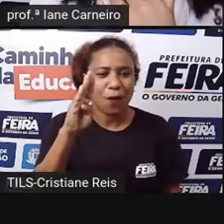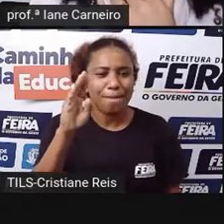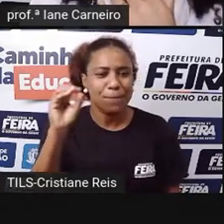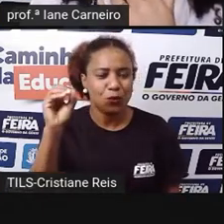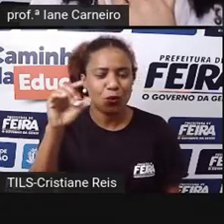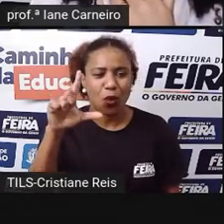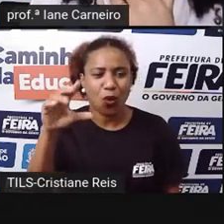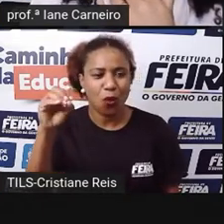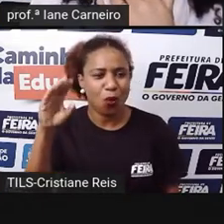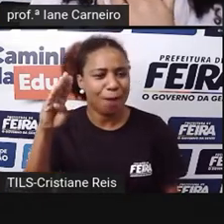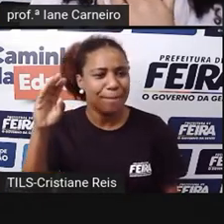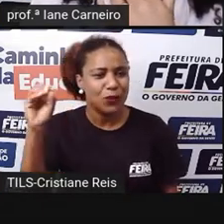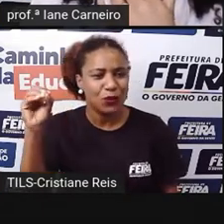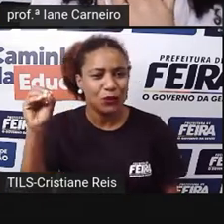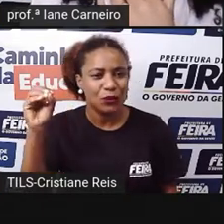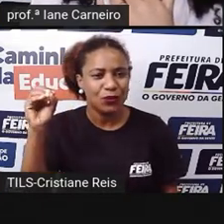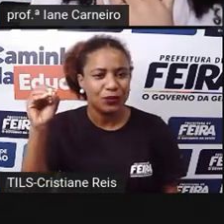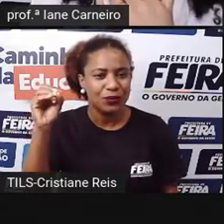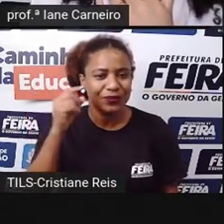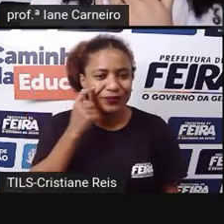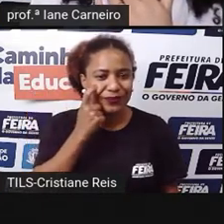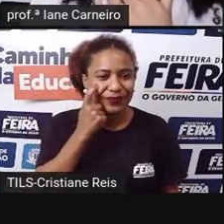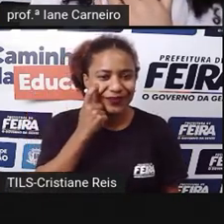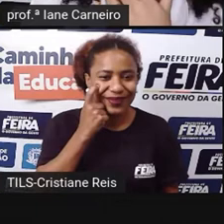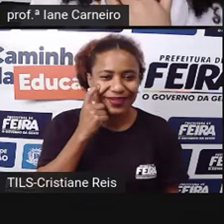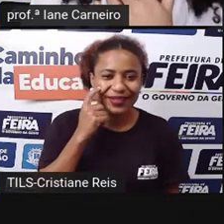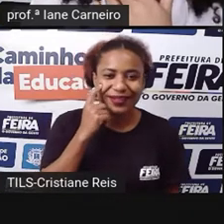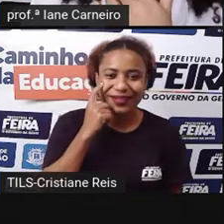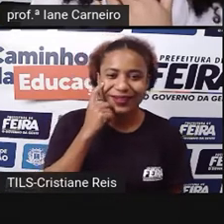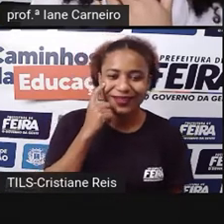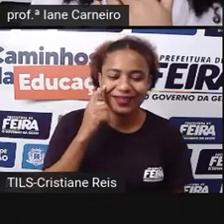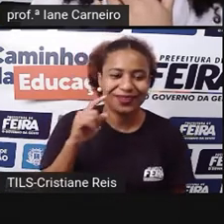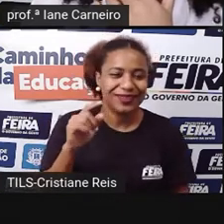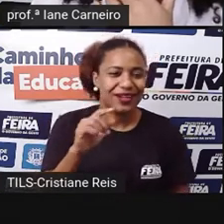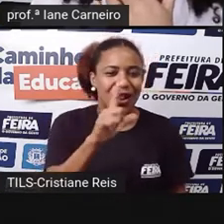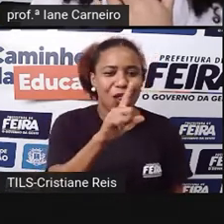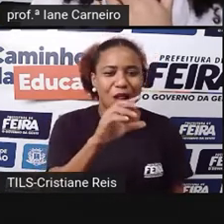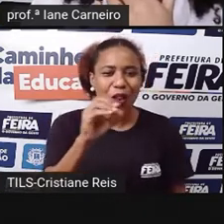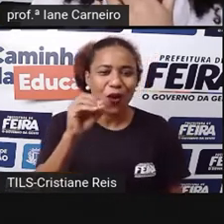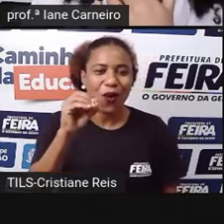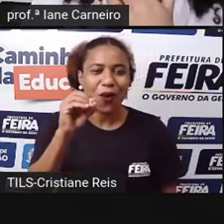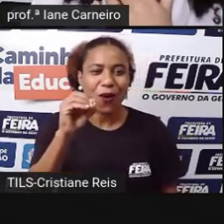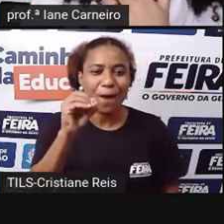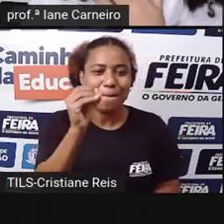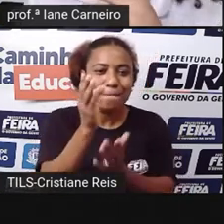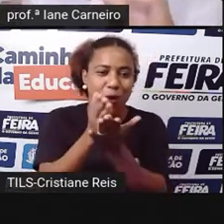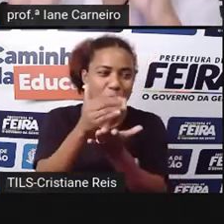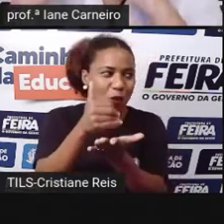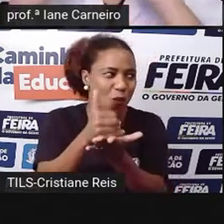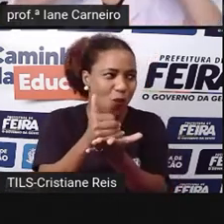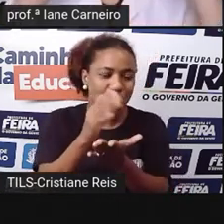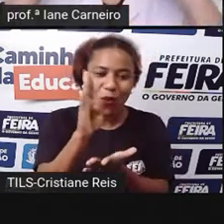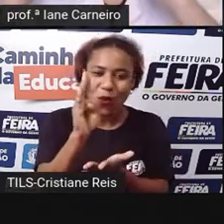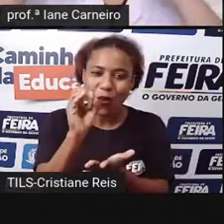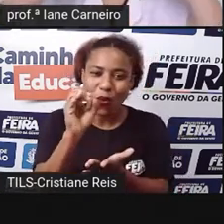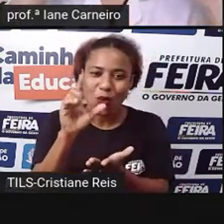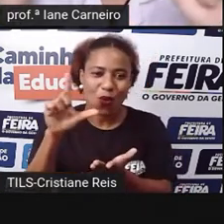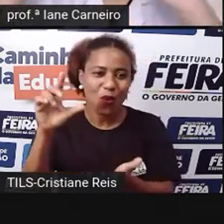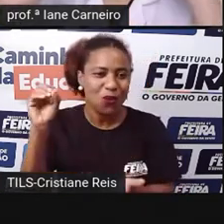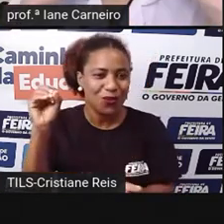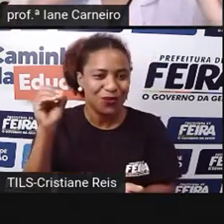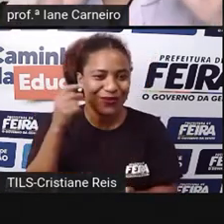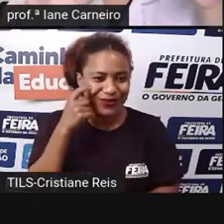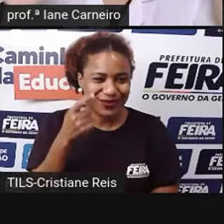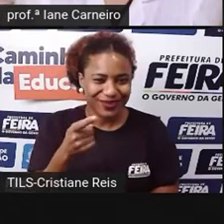a Chapeuzinho, ela se deu conta de que, ó, aparecia uma outra palavra, né? Quando ele juntava esses dois nomes,